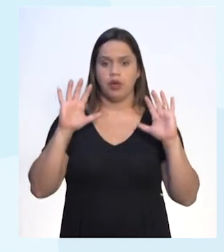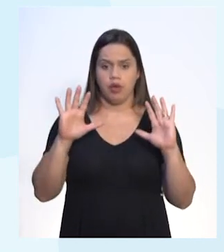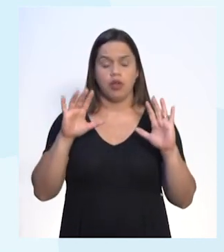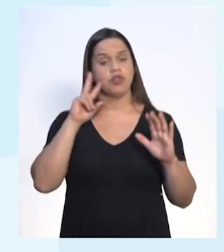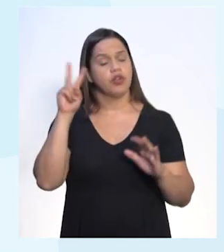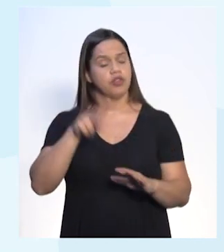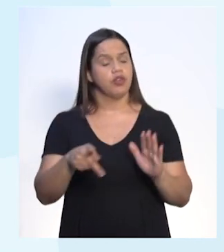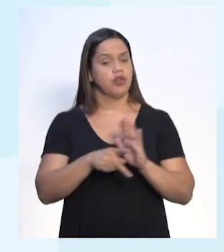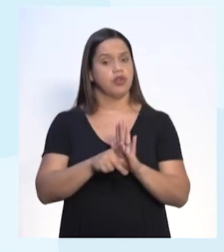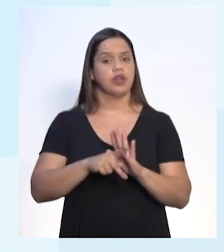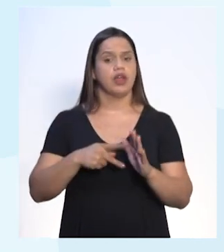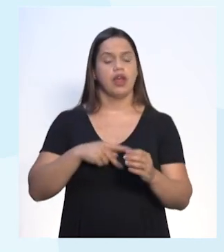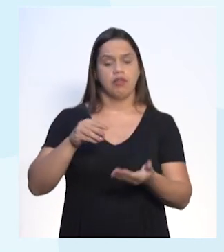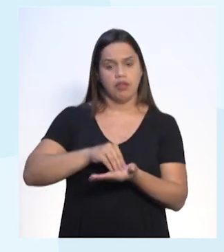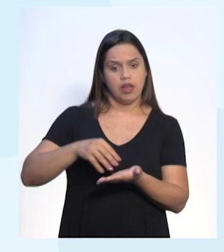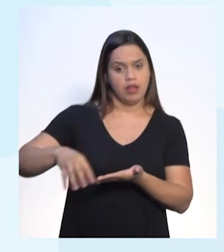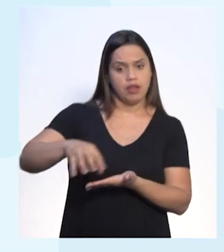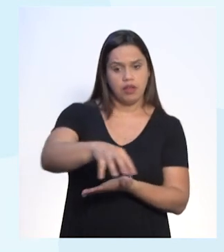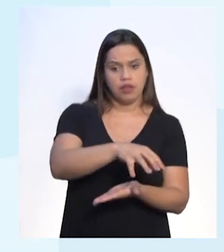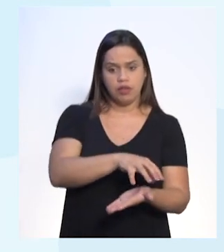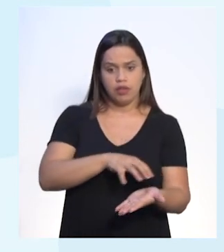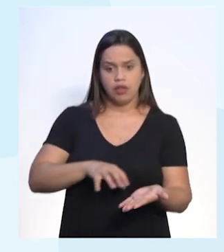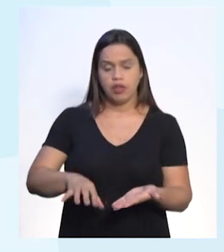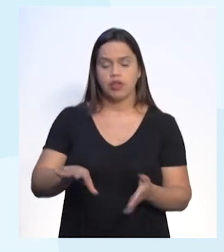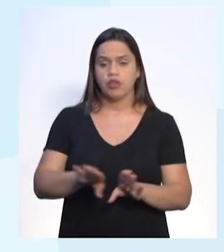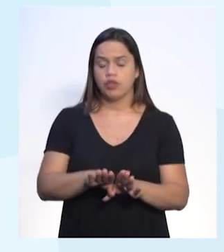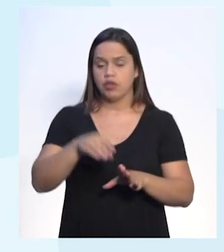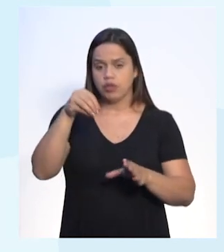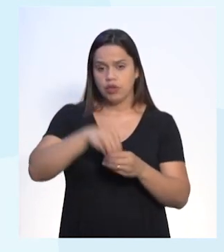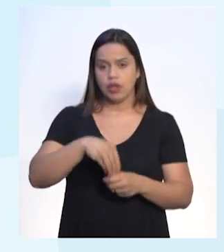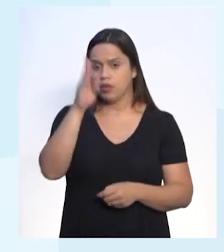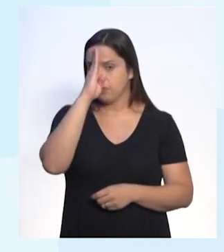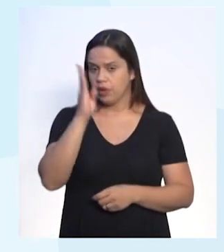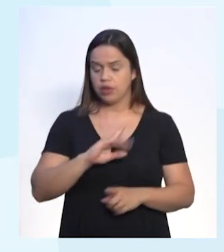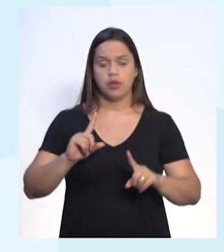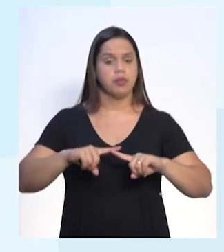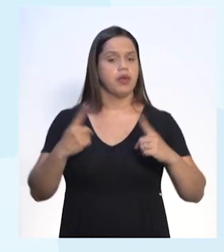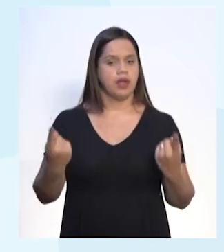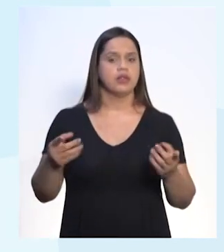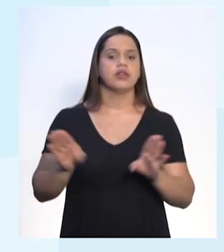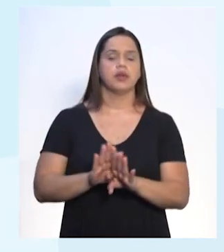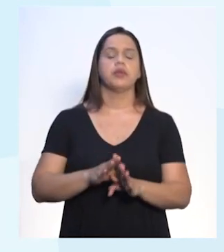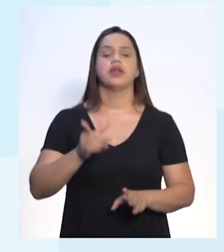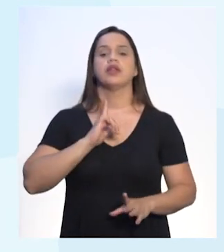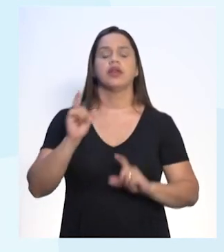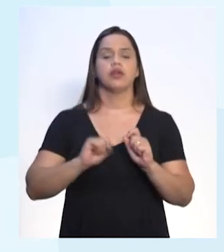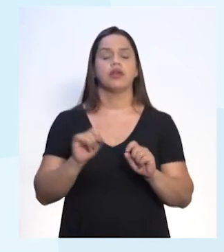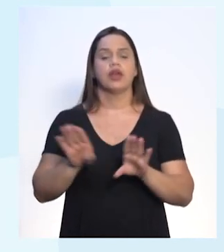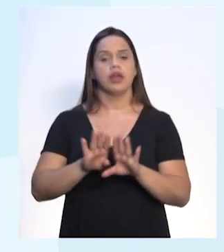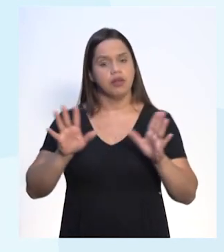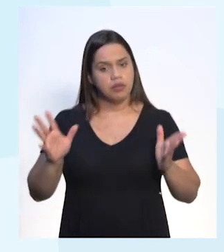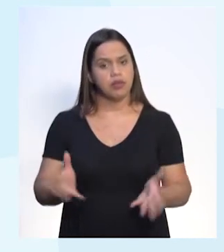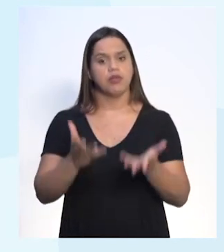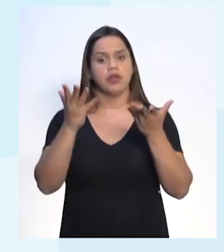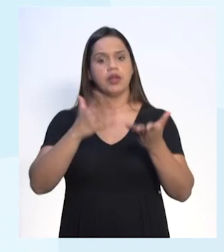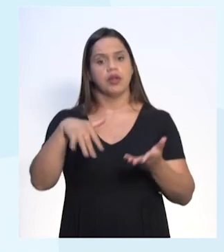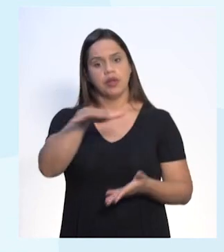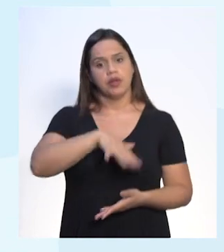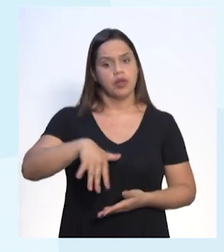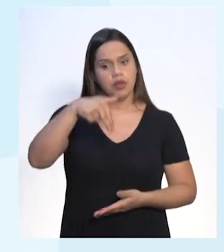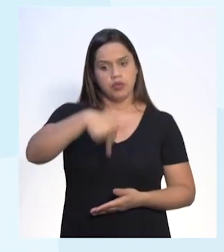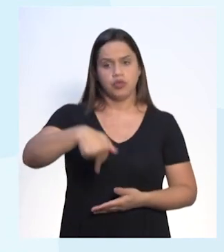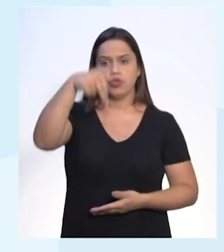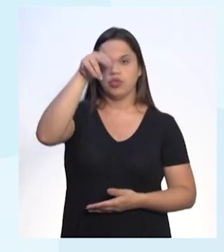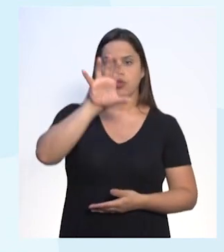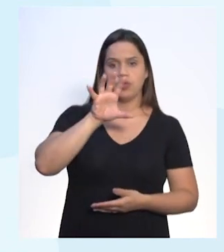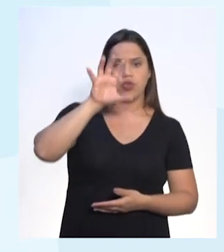uma grande distribuição dessas reservas no Brasil, mas também tendo aí uma ênfase na região